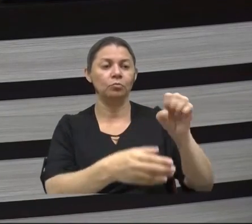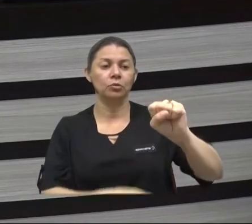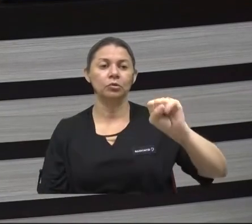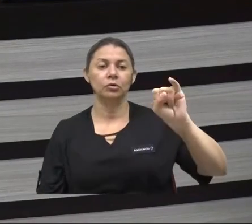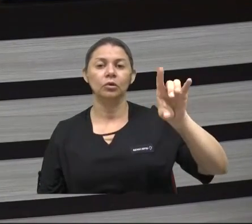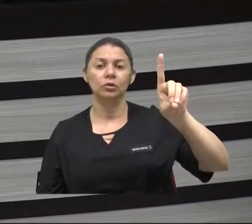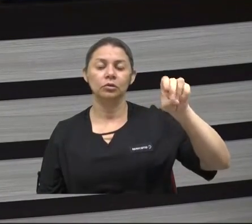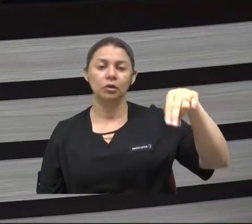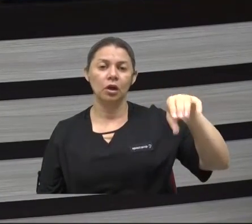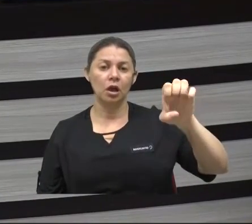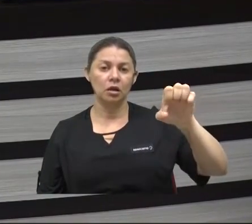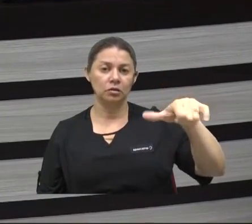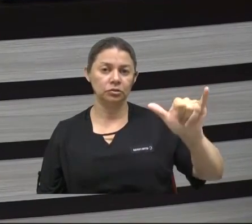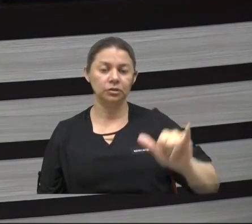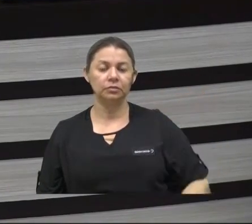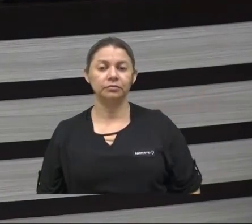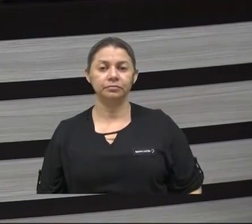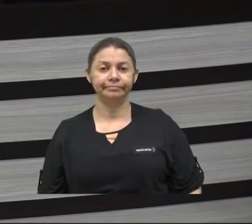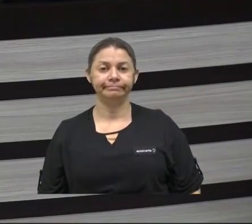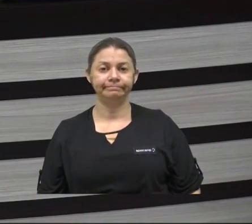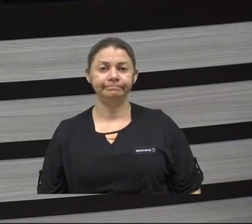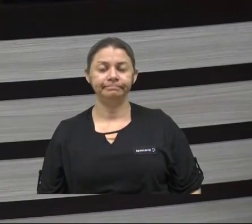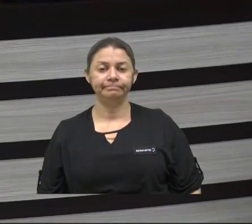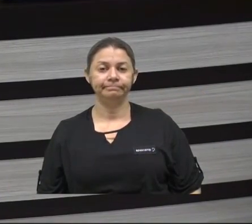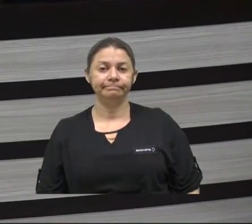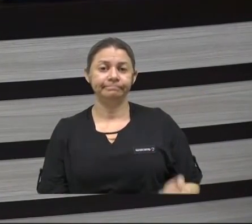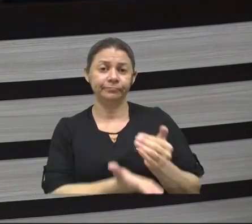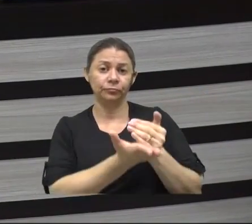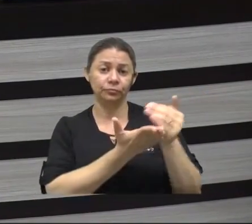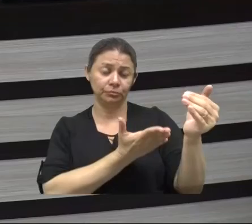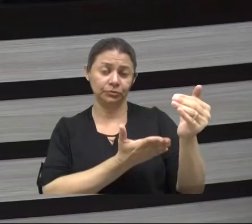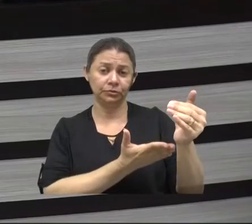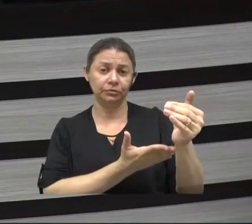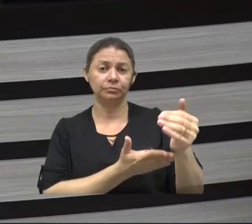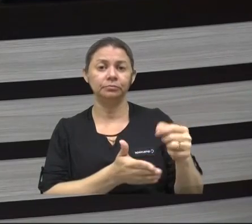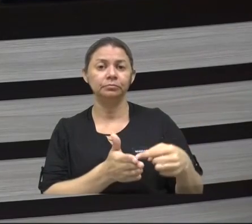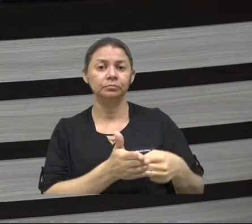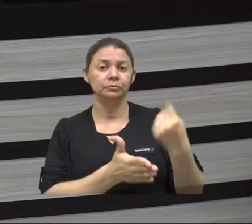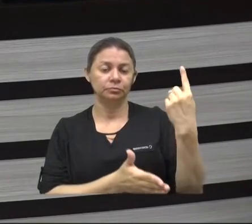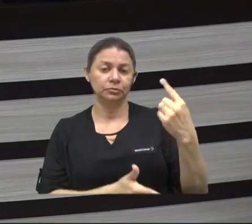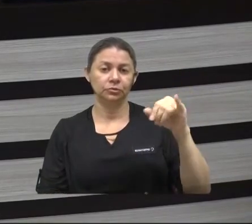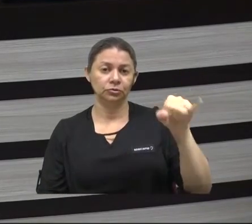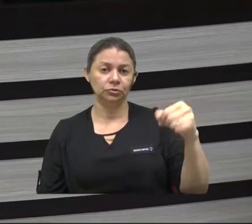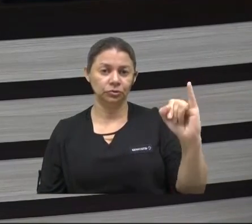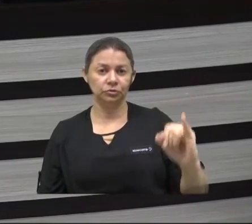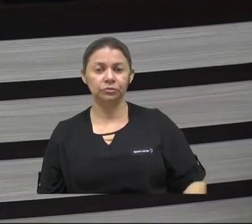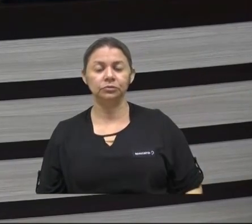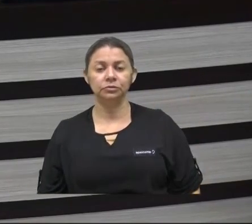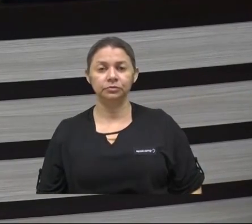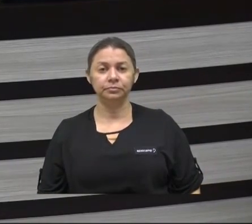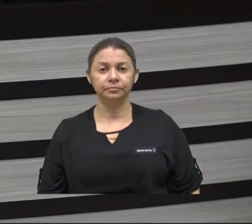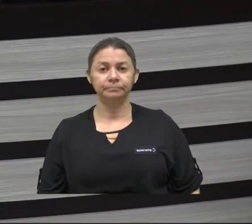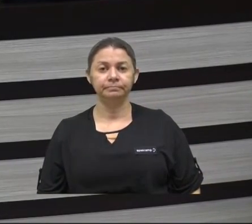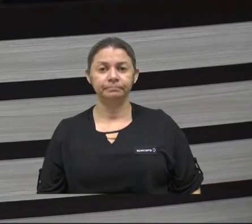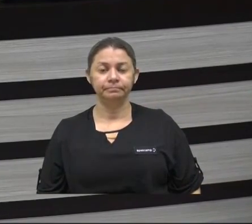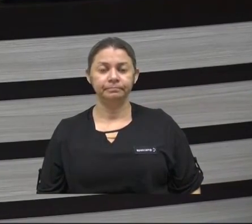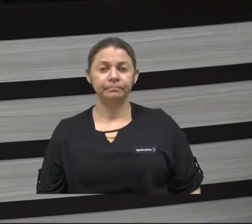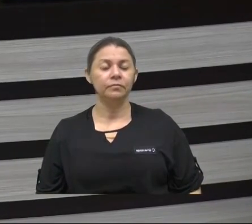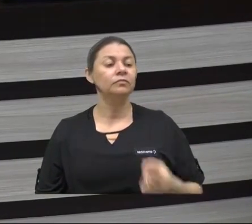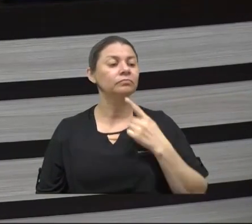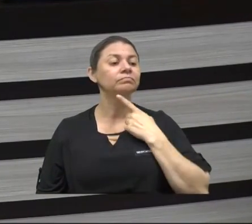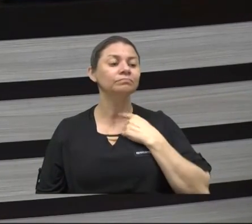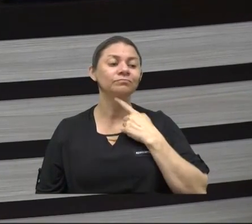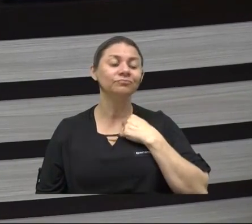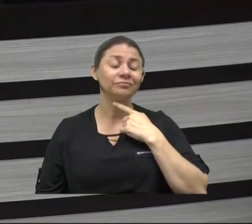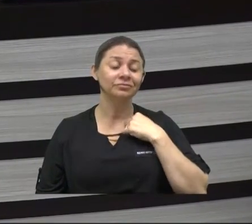do 1º de janeiro, a eleição, o Alemão toma posse no dia 1º de janeiro, às 10 horas da